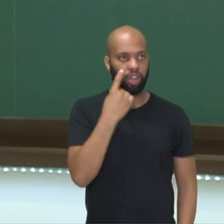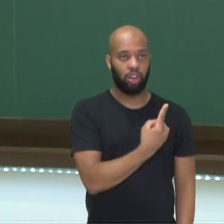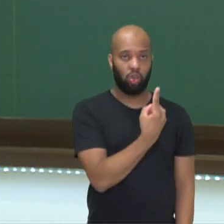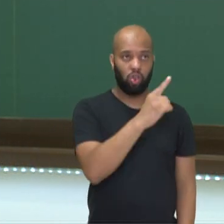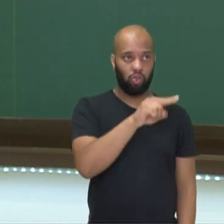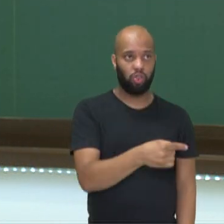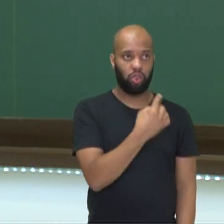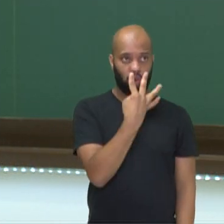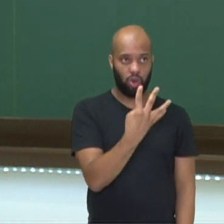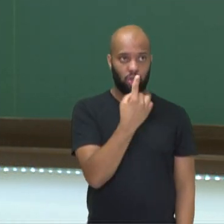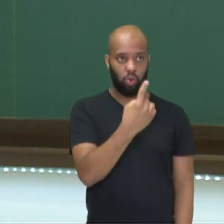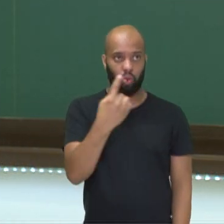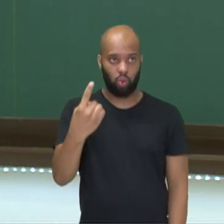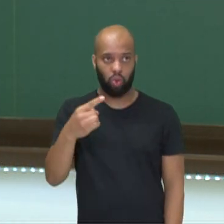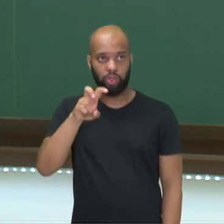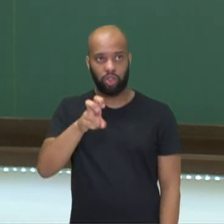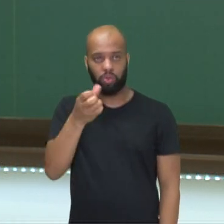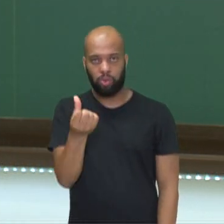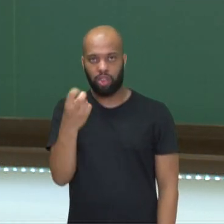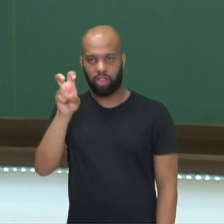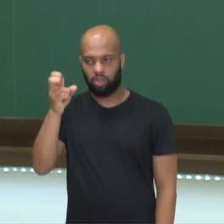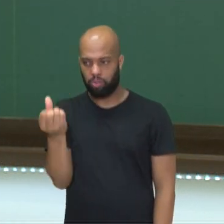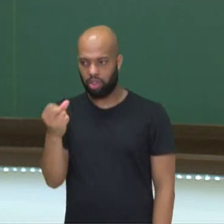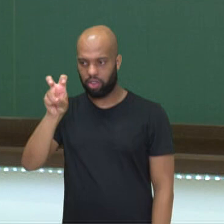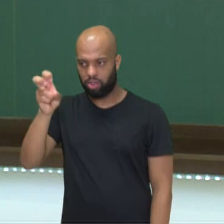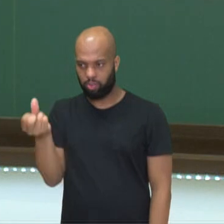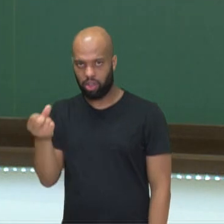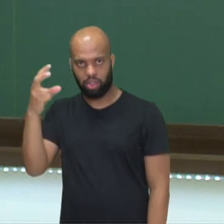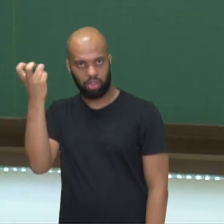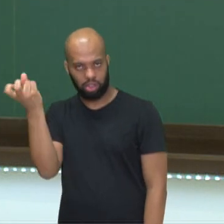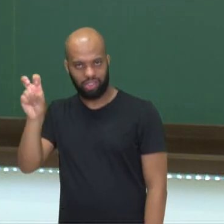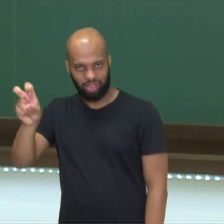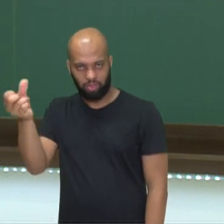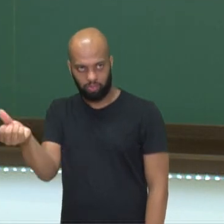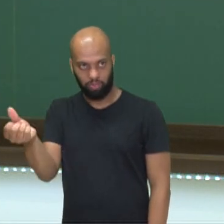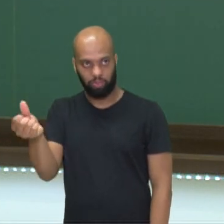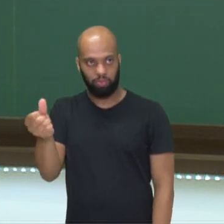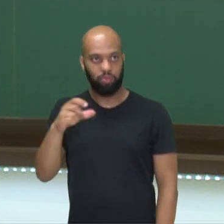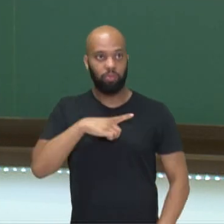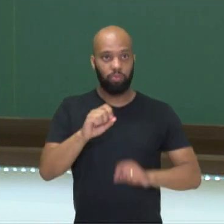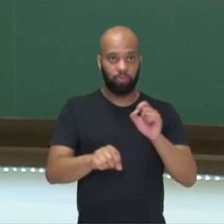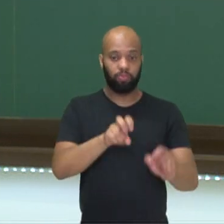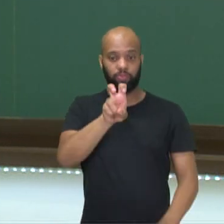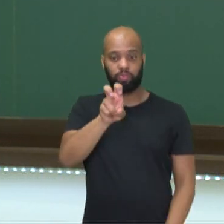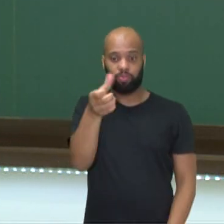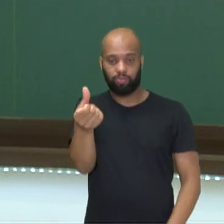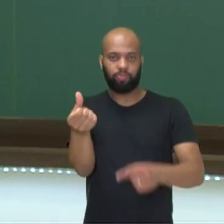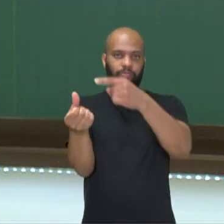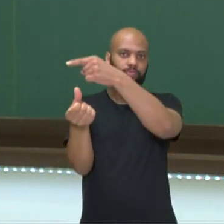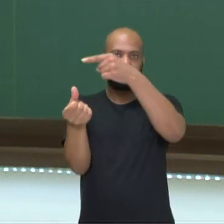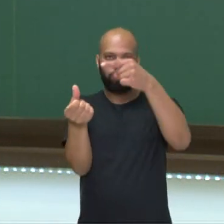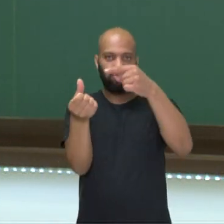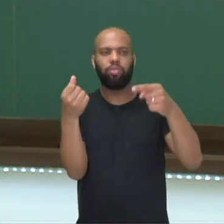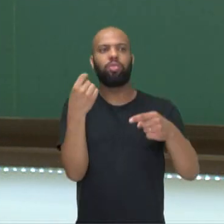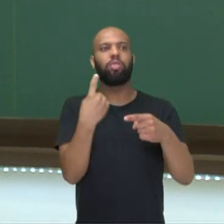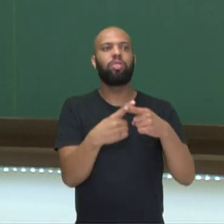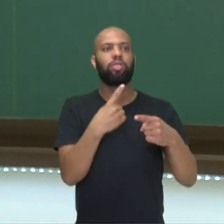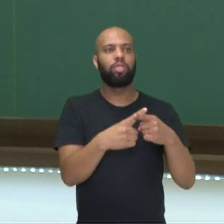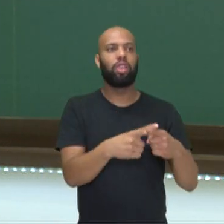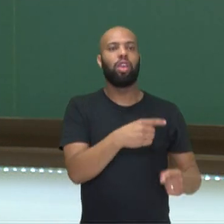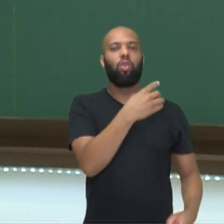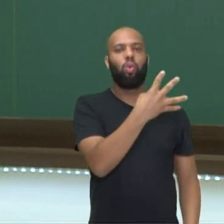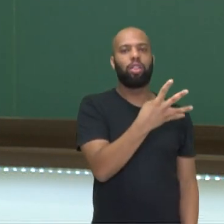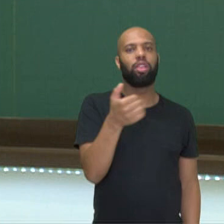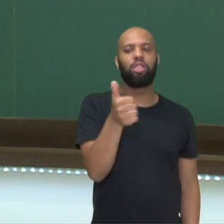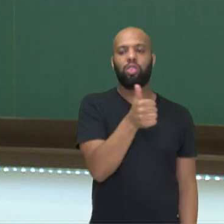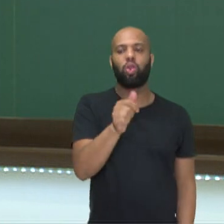1,411565656. Ou 1,411,56 barra no 56. Quem que é o antiperíodo? O